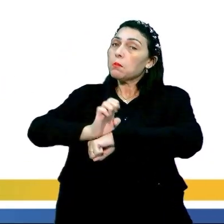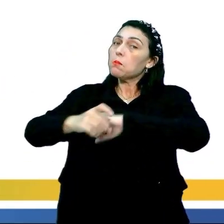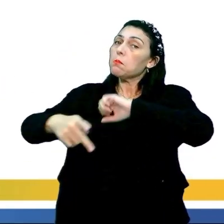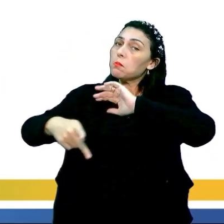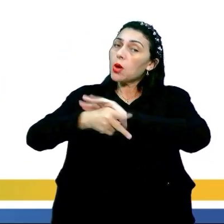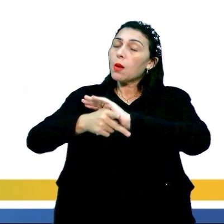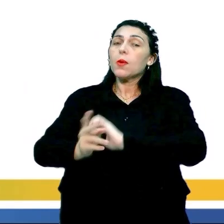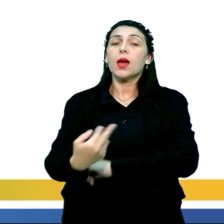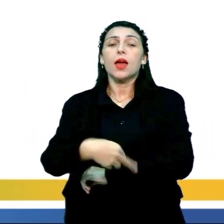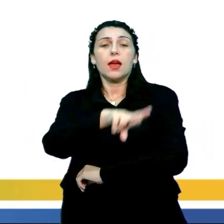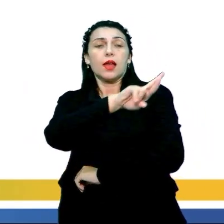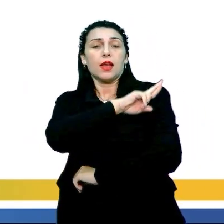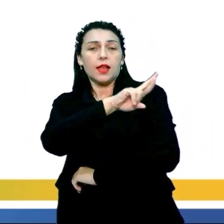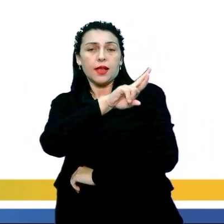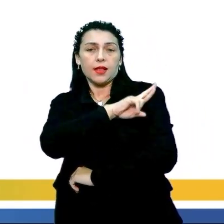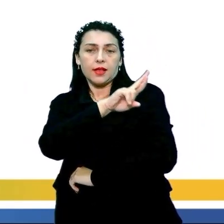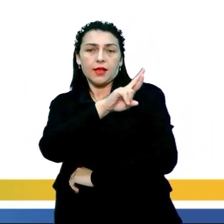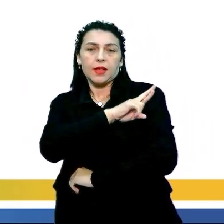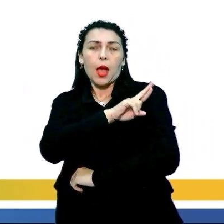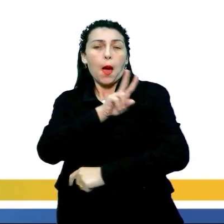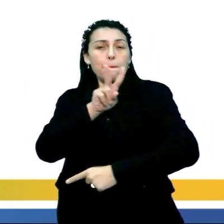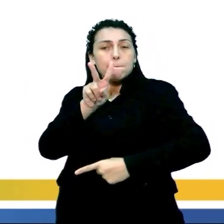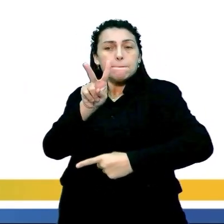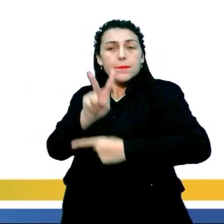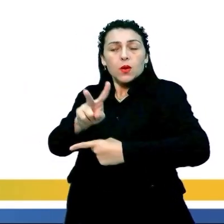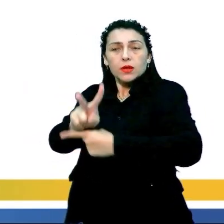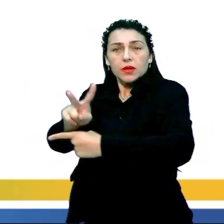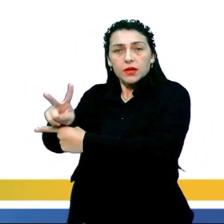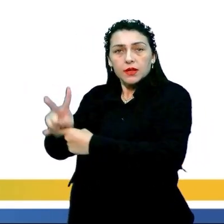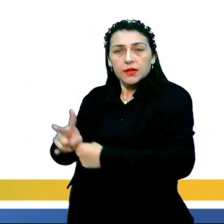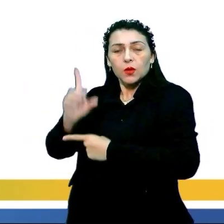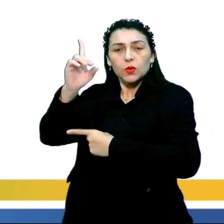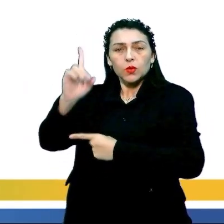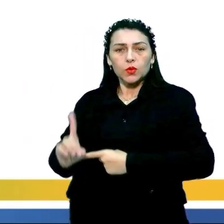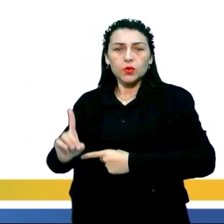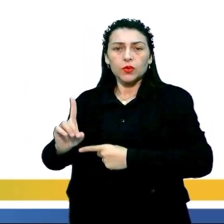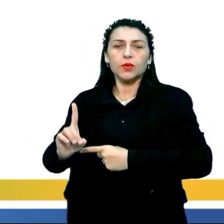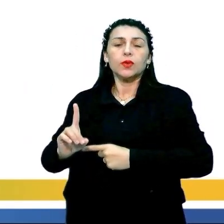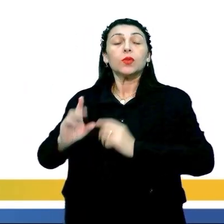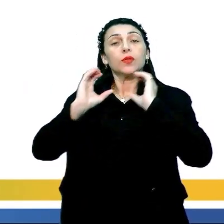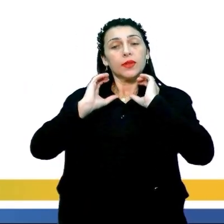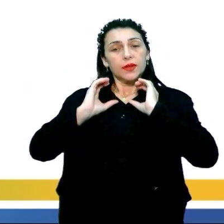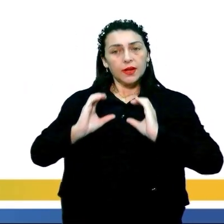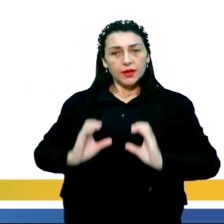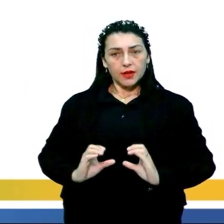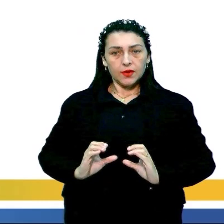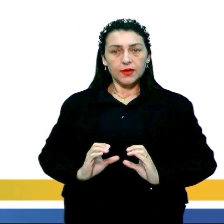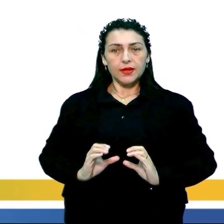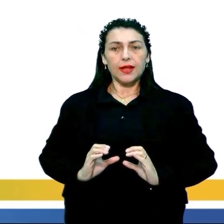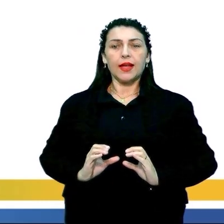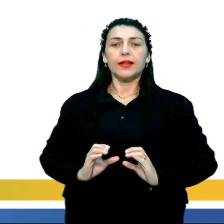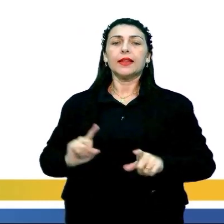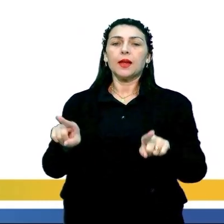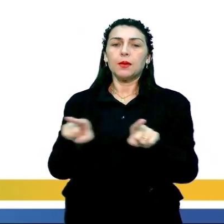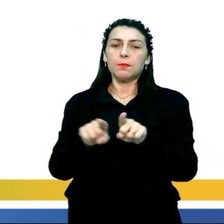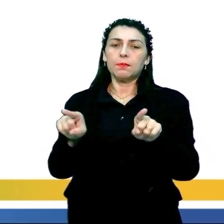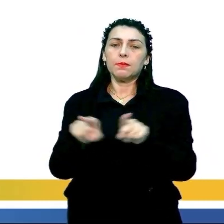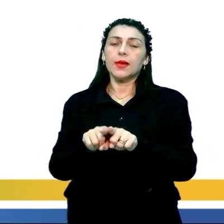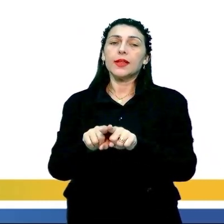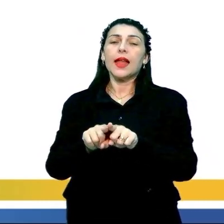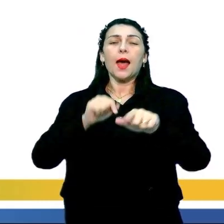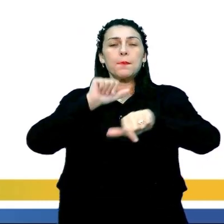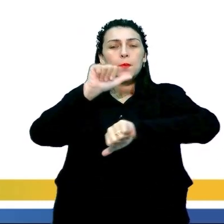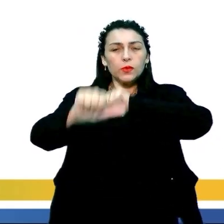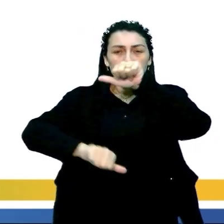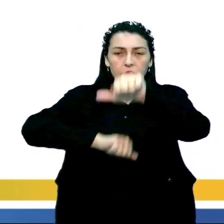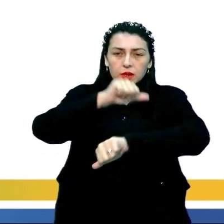ao Estado, cuja função principal é a proteção dos direitos de seus cidadãos, a